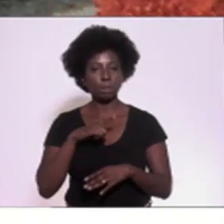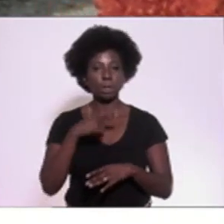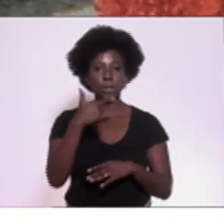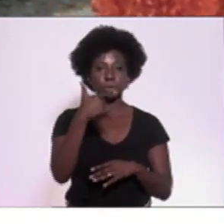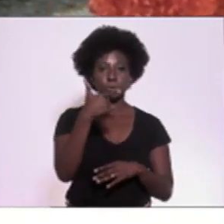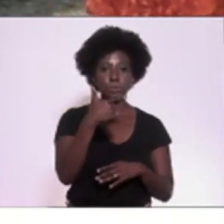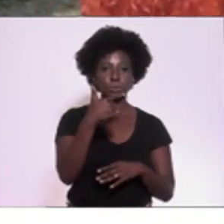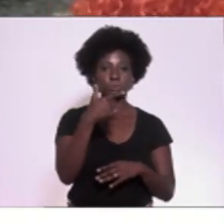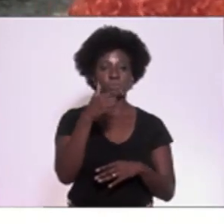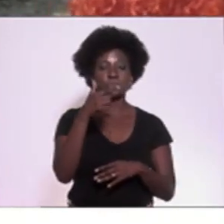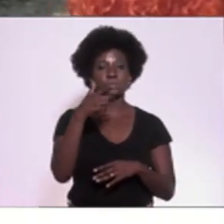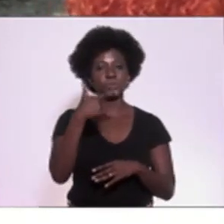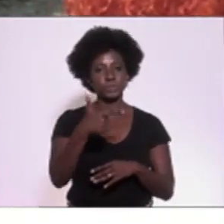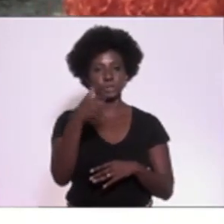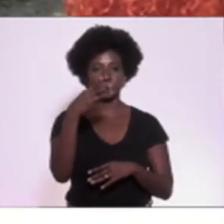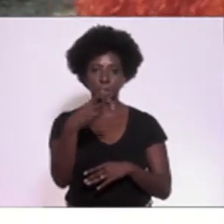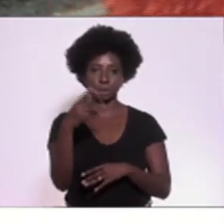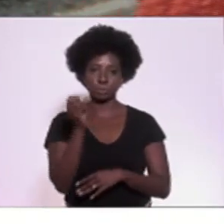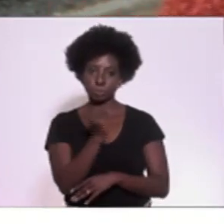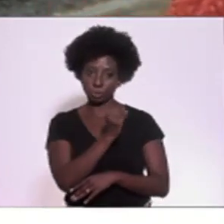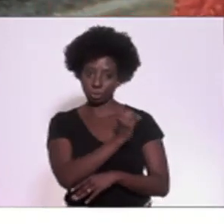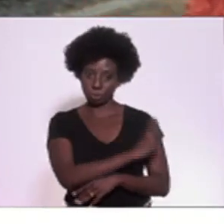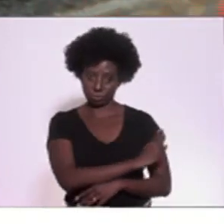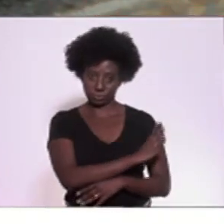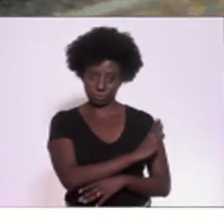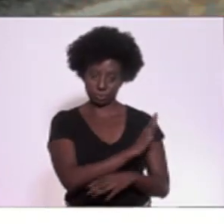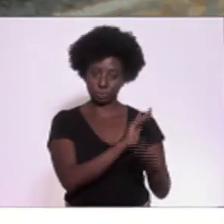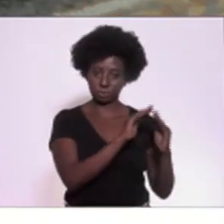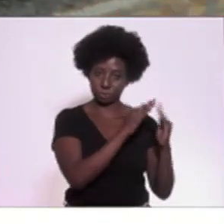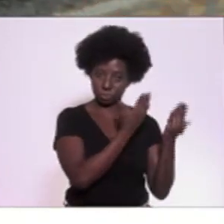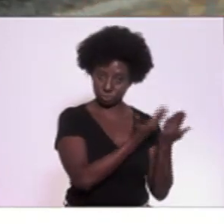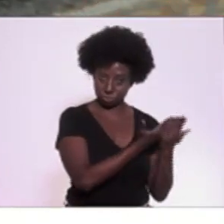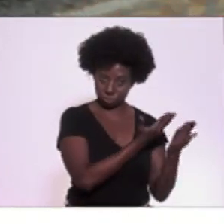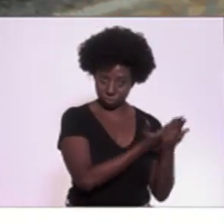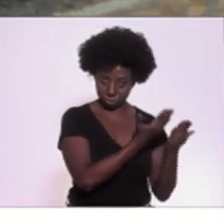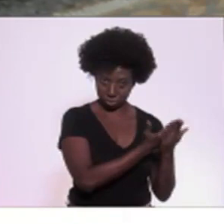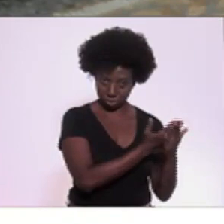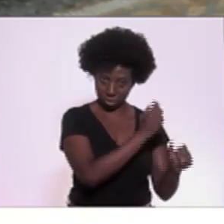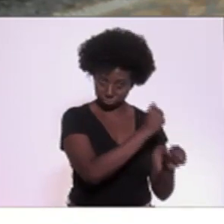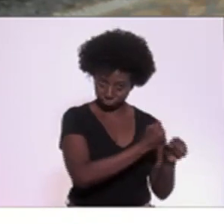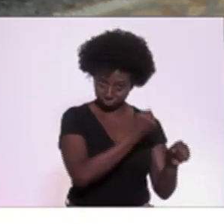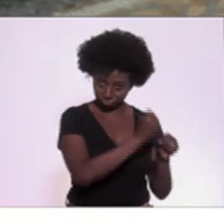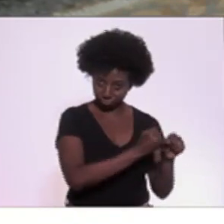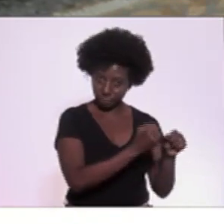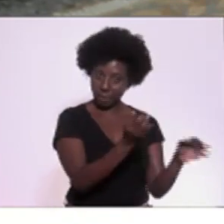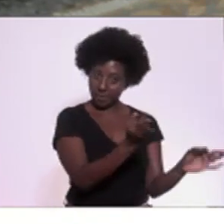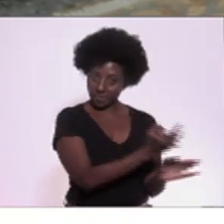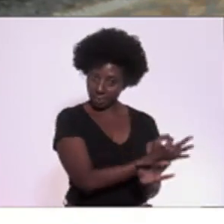unidades implantadas na rede municipal de Niterói. Unidades construídas,